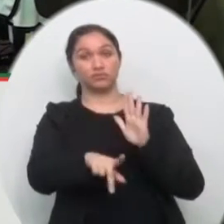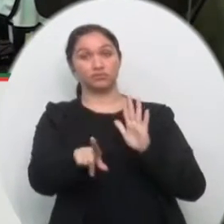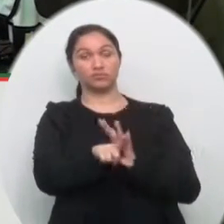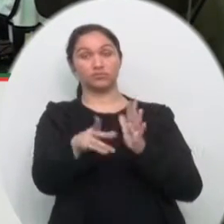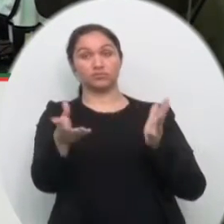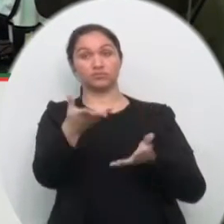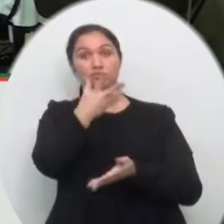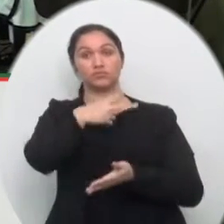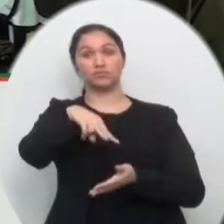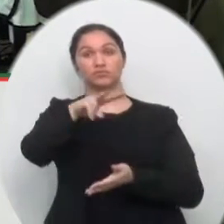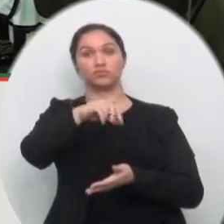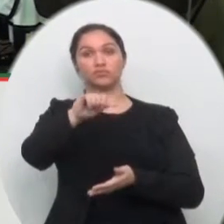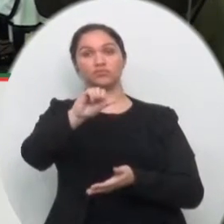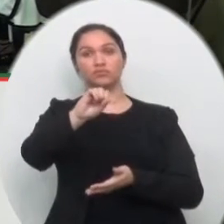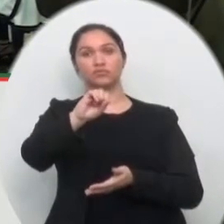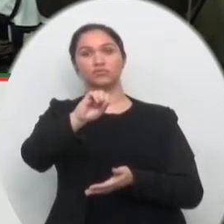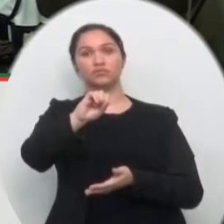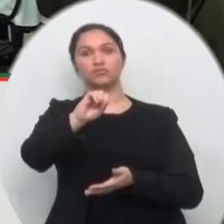Jair Alexandre.